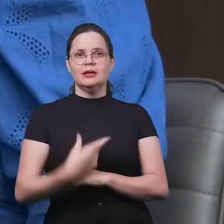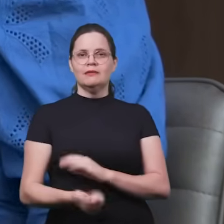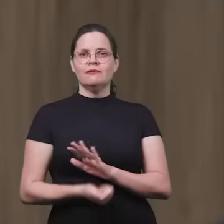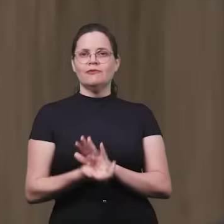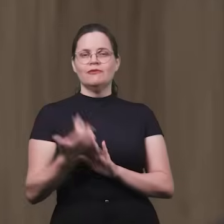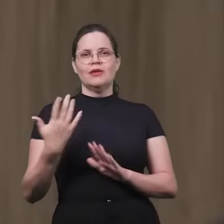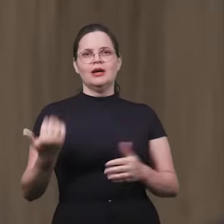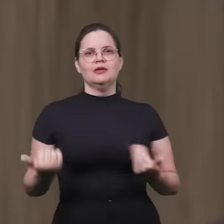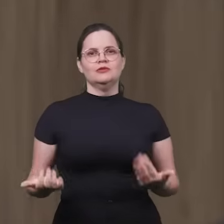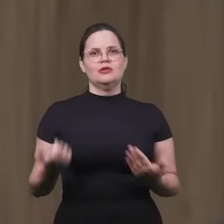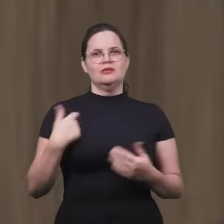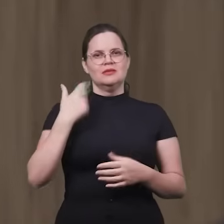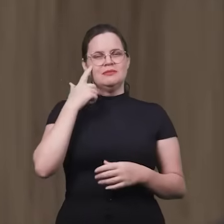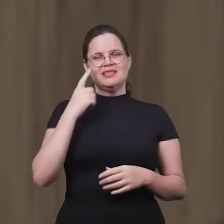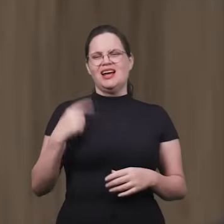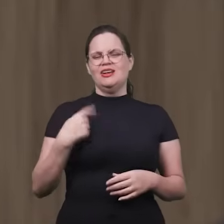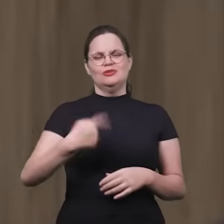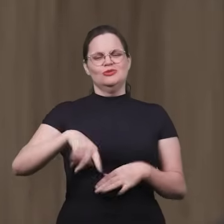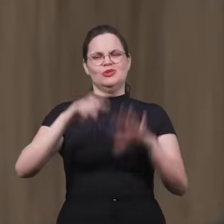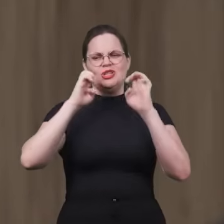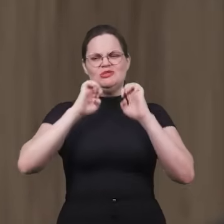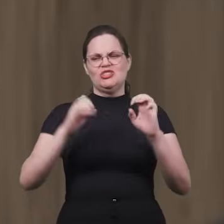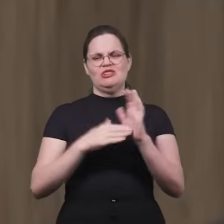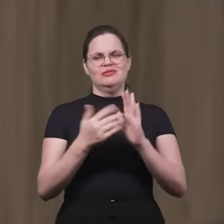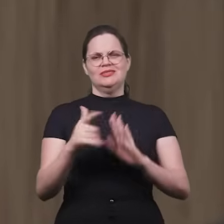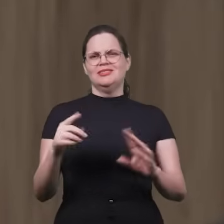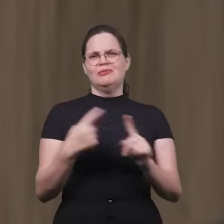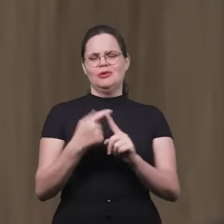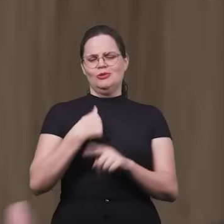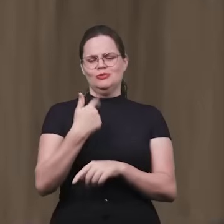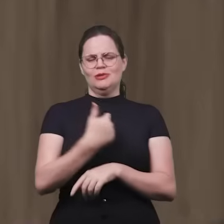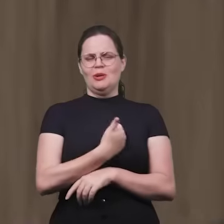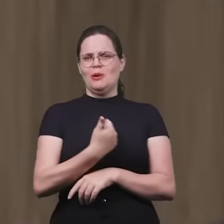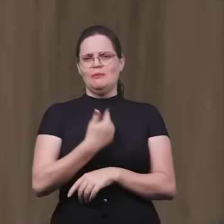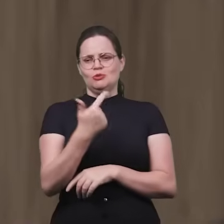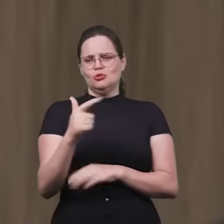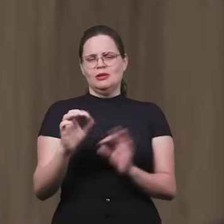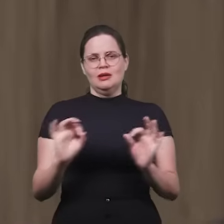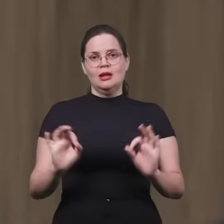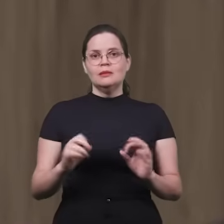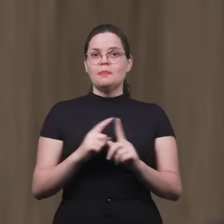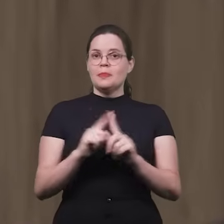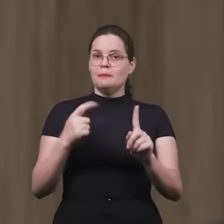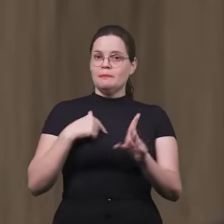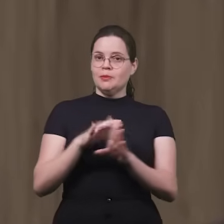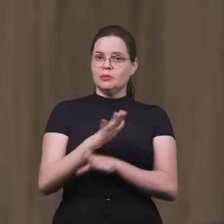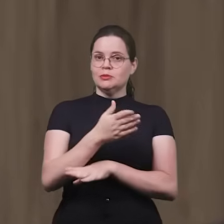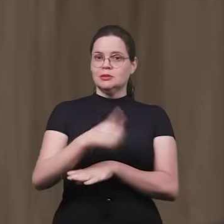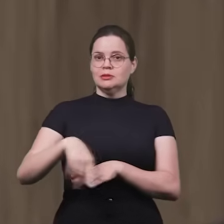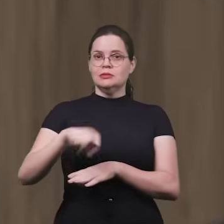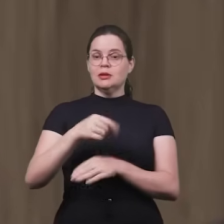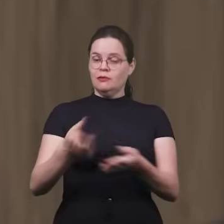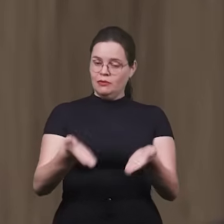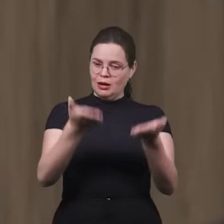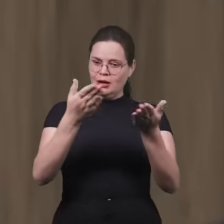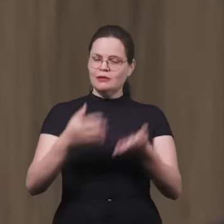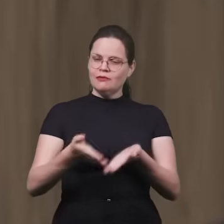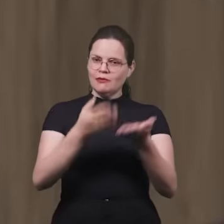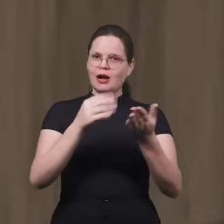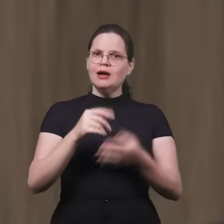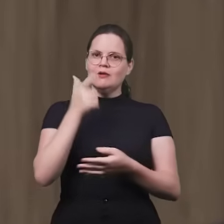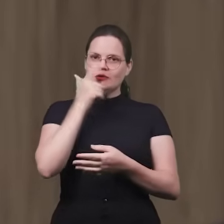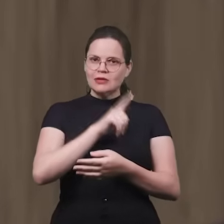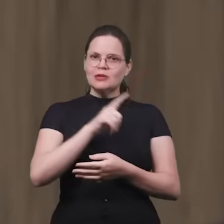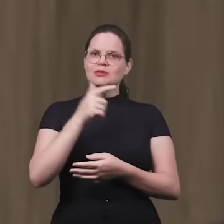muitos jovens que não vão no Evangelho Sem Fronteiras porque eu não tenho amigos ou algo do tipo. Mas o meu conselho é, vá. Porque